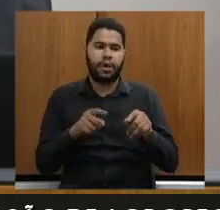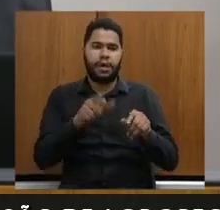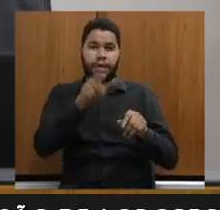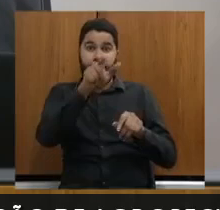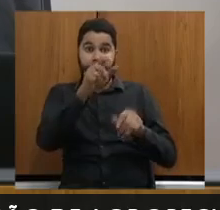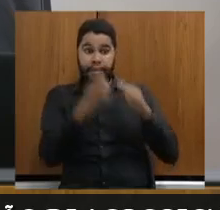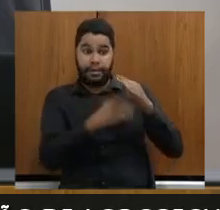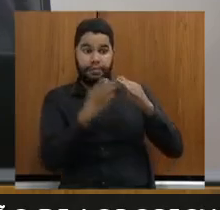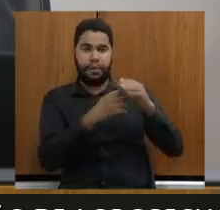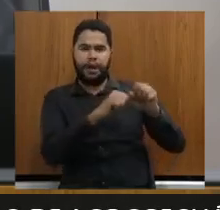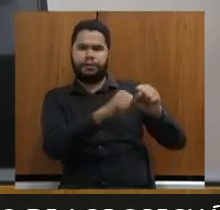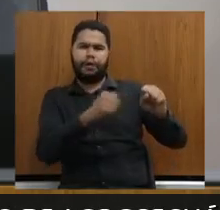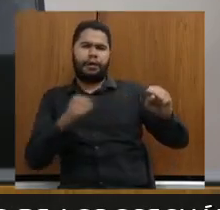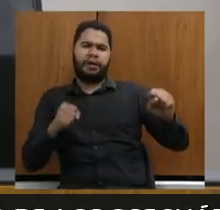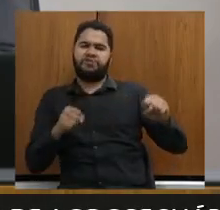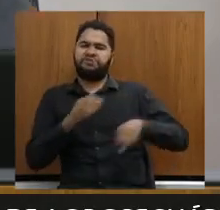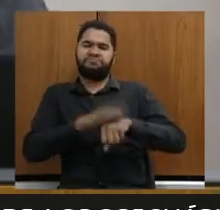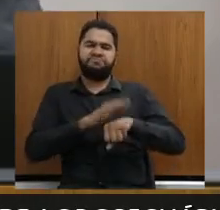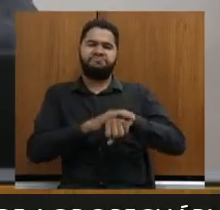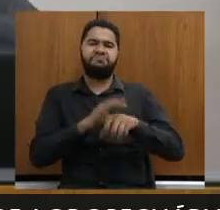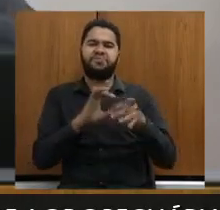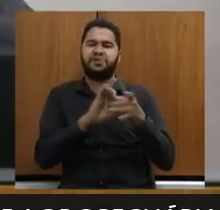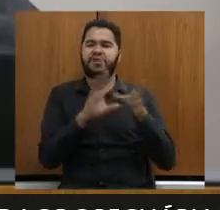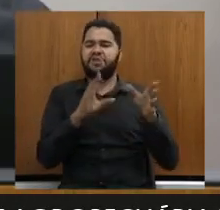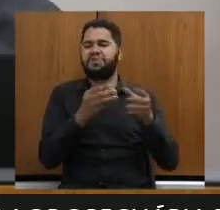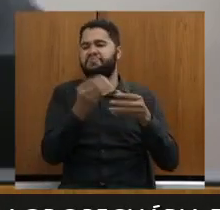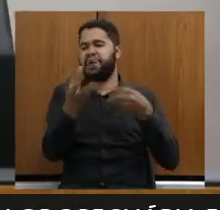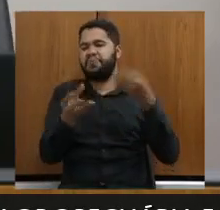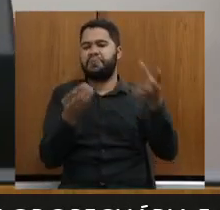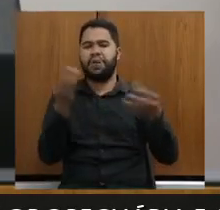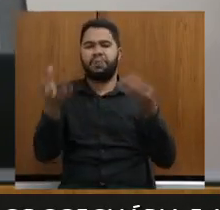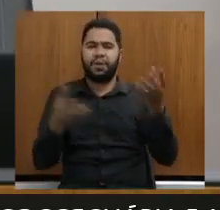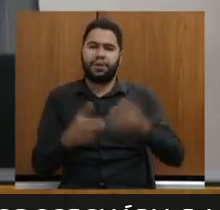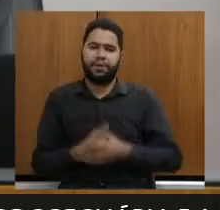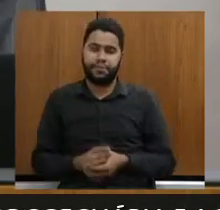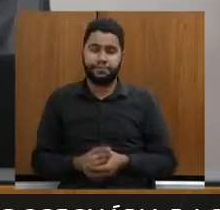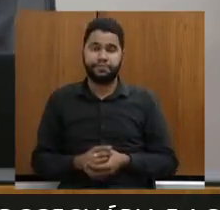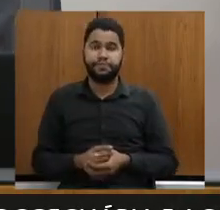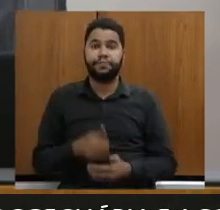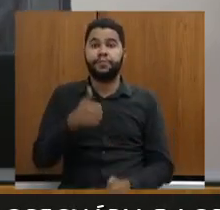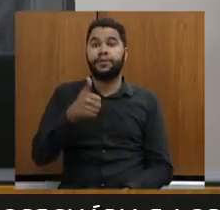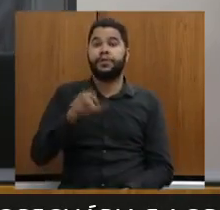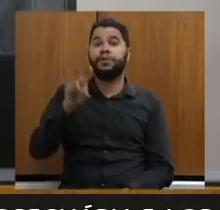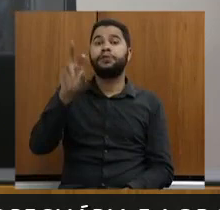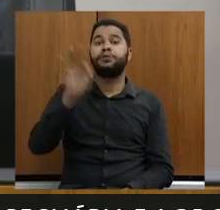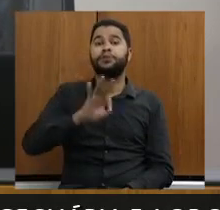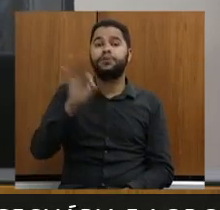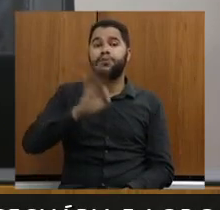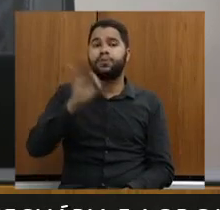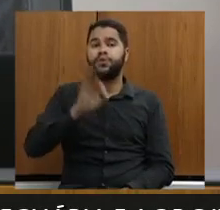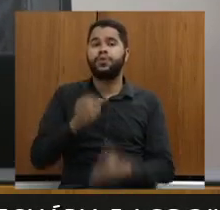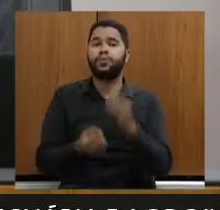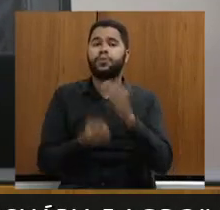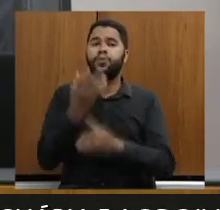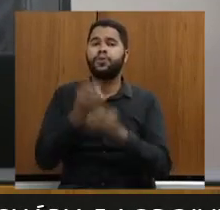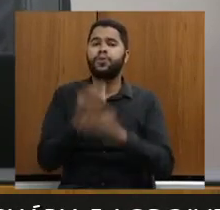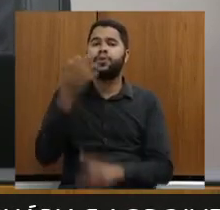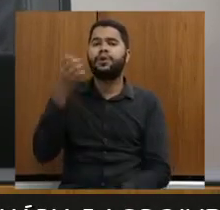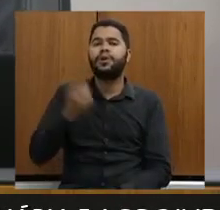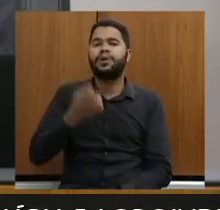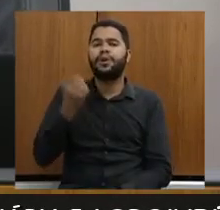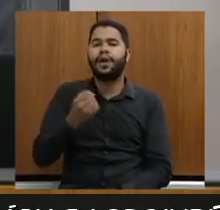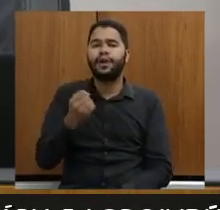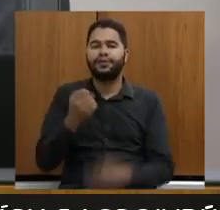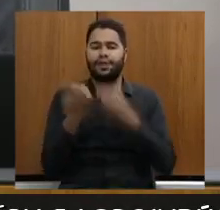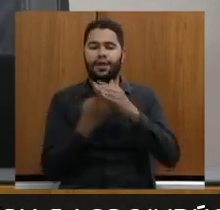Então essa é a diferença quinze por cento dos produtos do quinze por cento desses produtores de leite são de